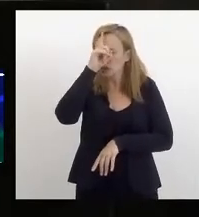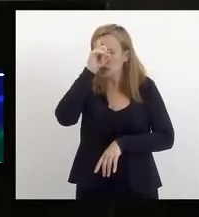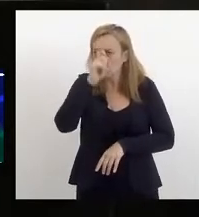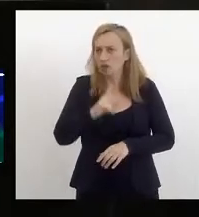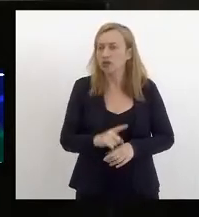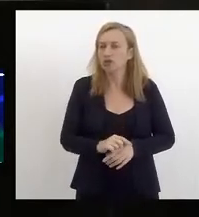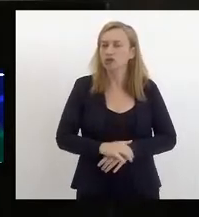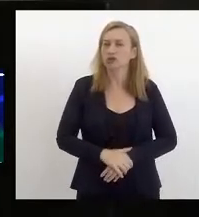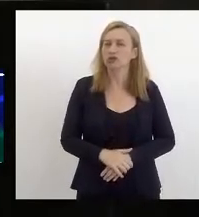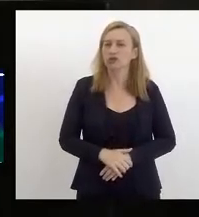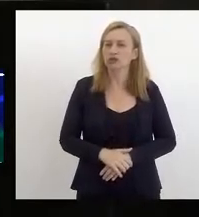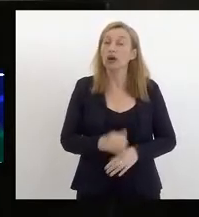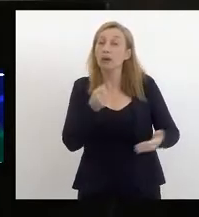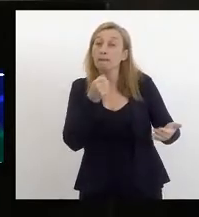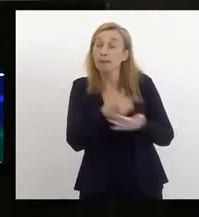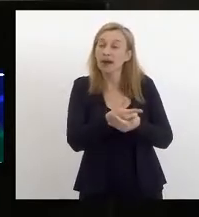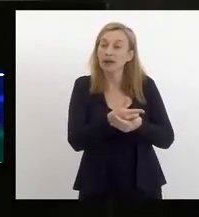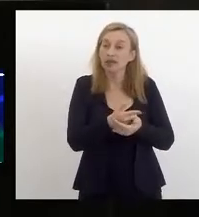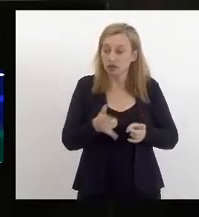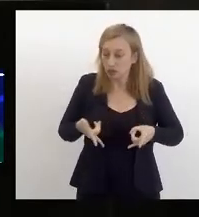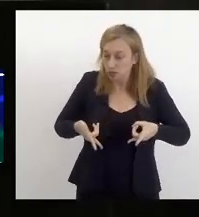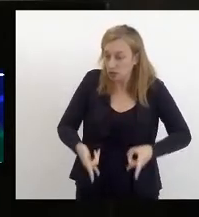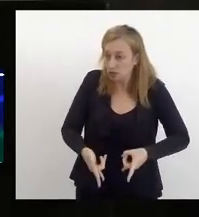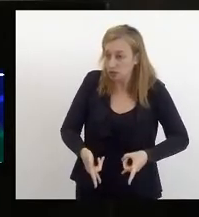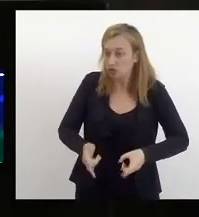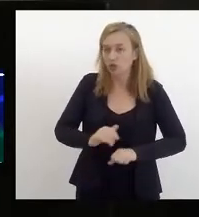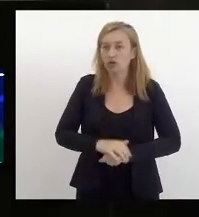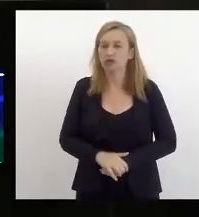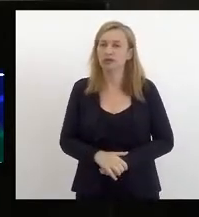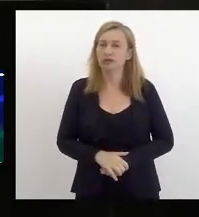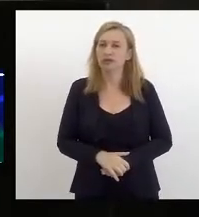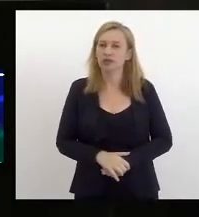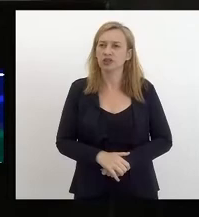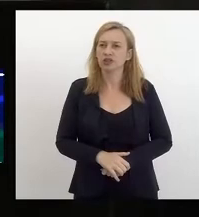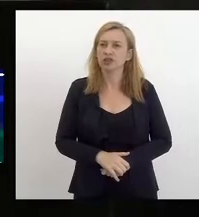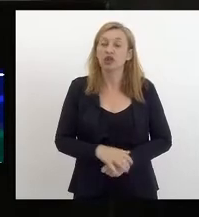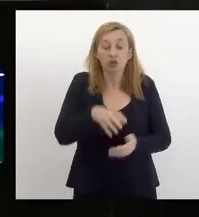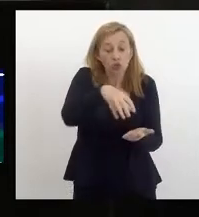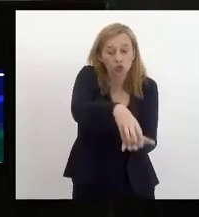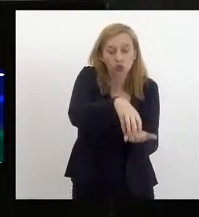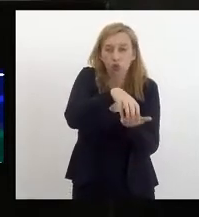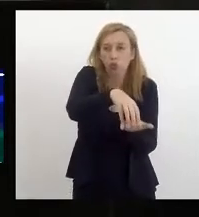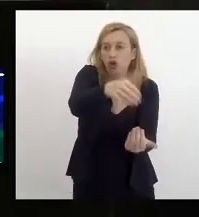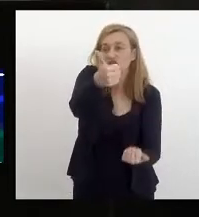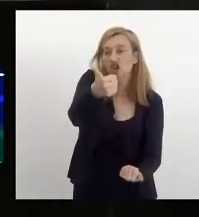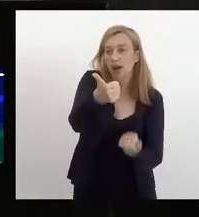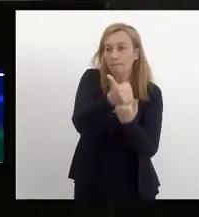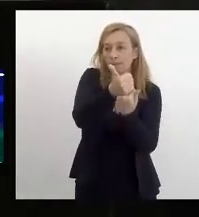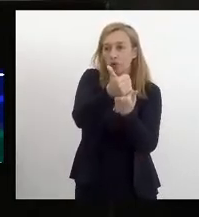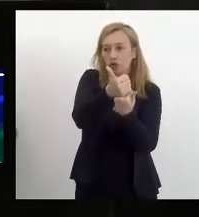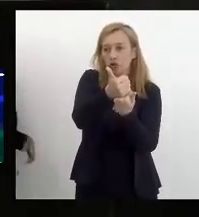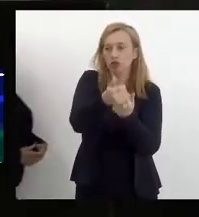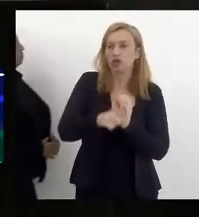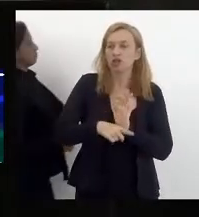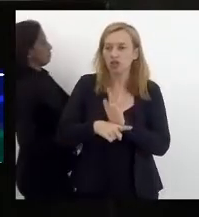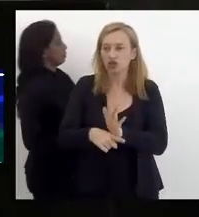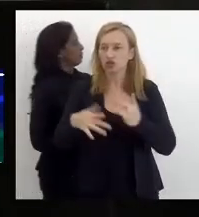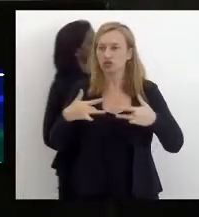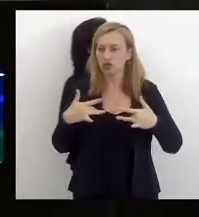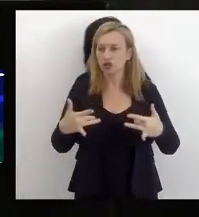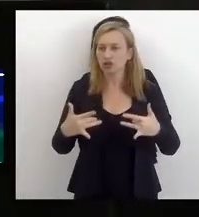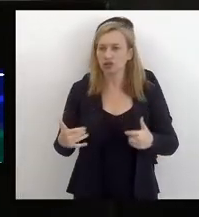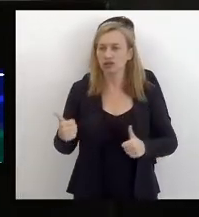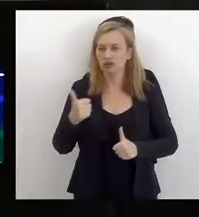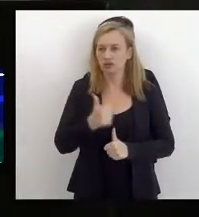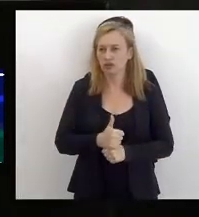através de vaquinhas coletivas pagamento de sepultamentos se for agentes locais foram os coletivos locais dos